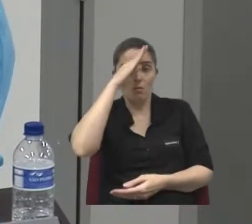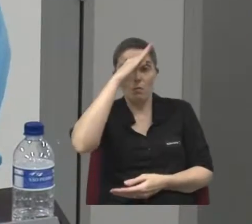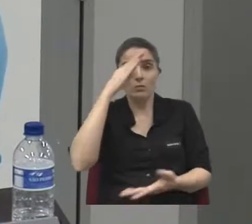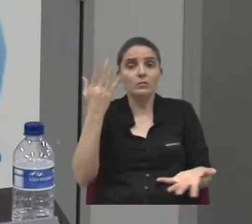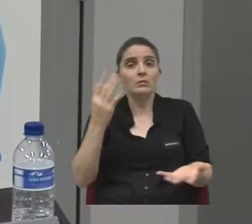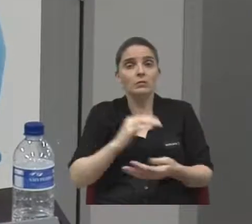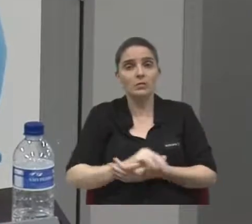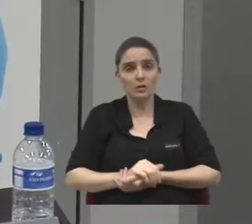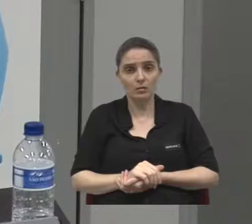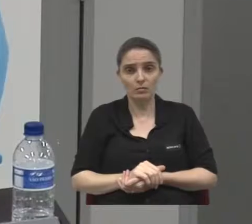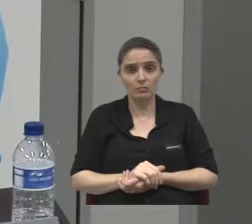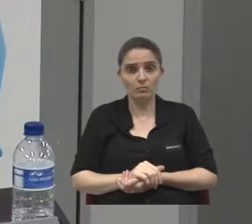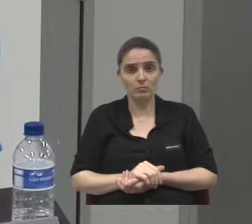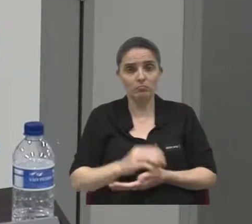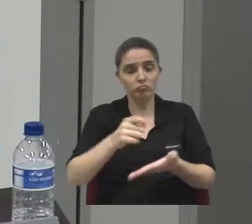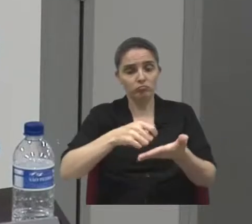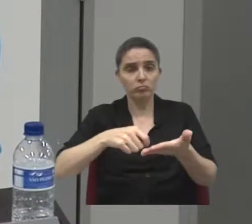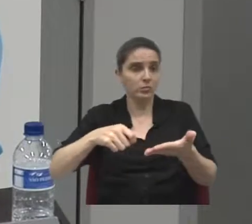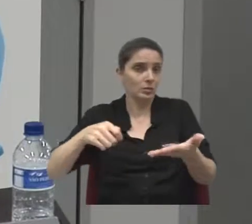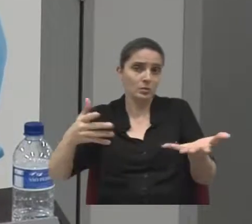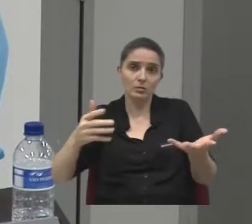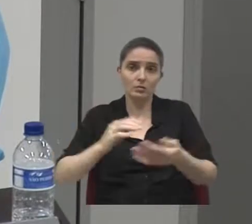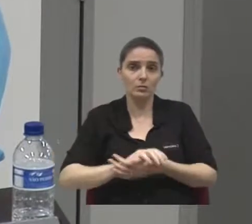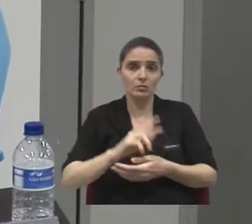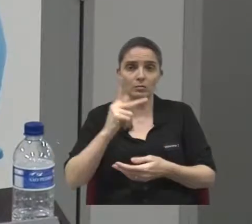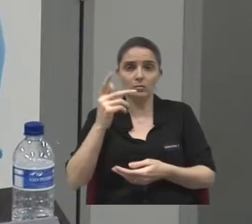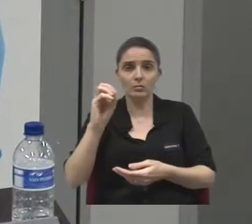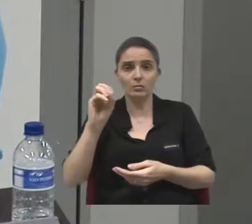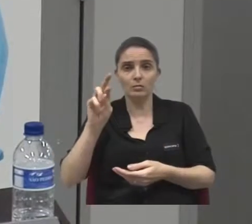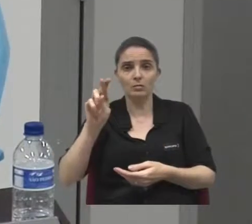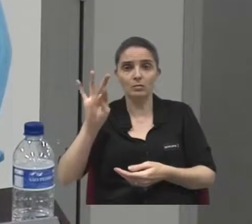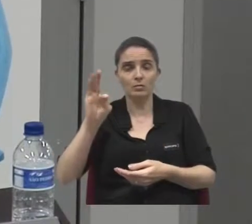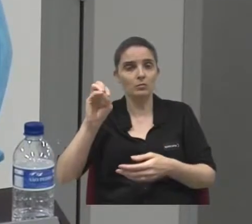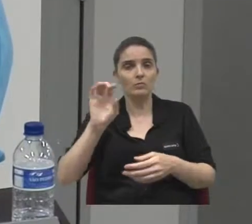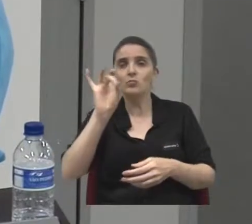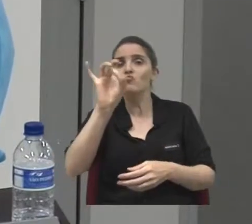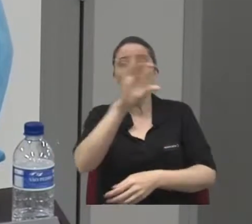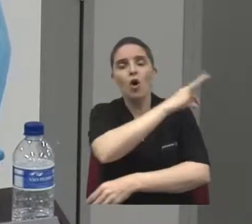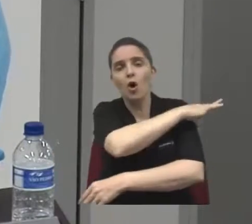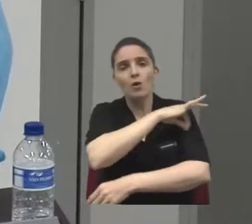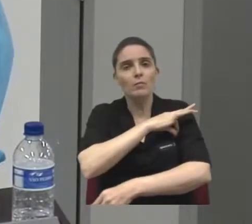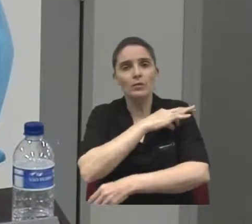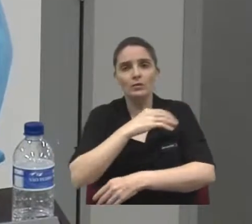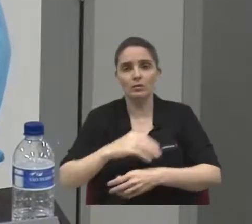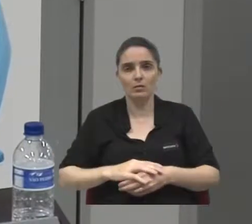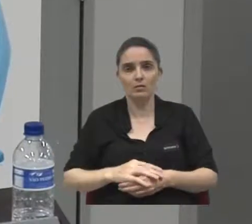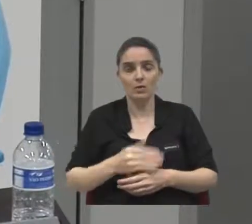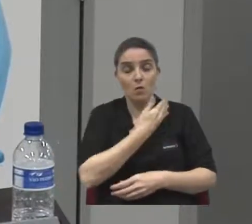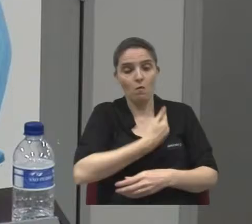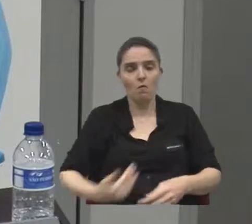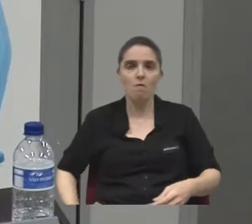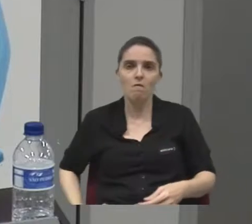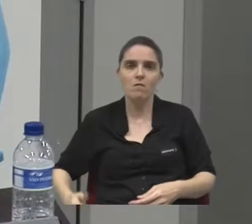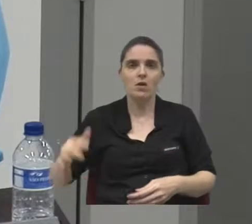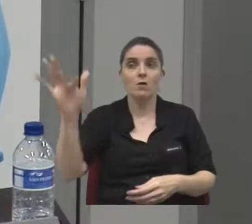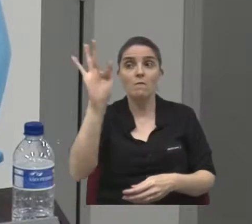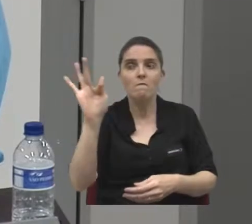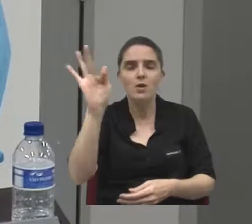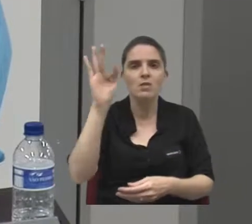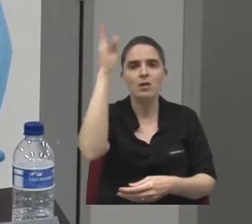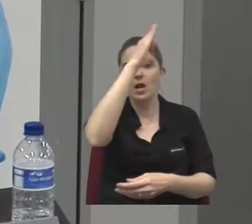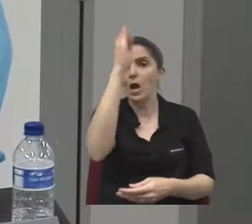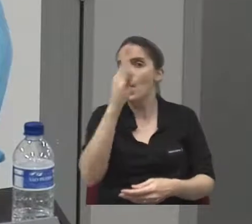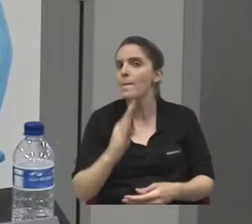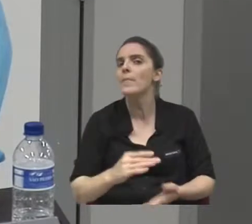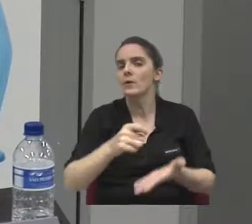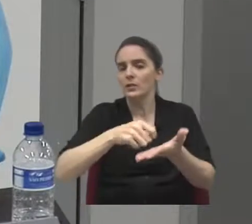Bolsonaro que assinou esse negócio do horto. Não foi só o Mário Botion. Foi o governo federal que assinou esse governo, passando